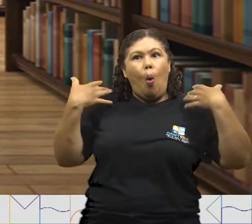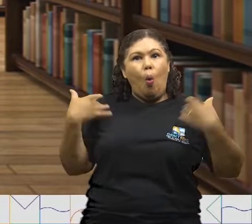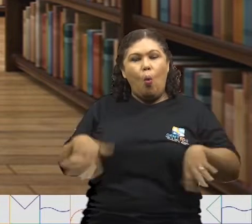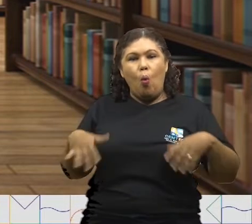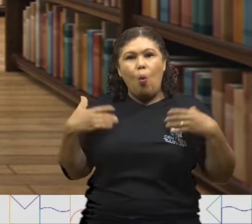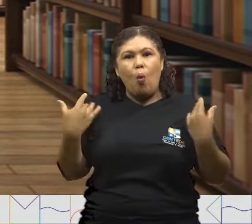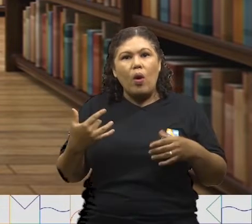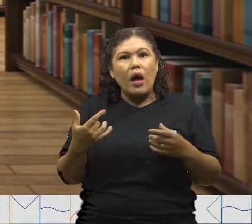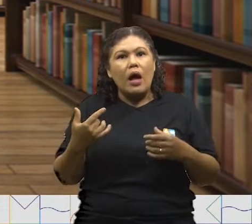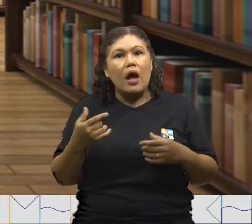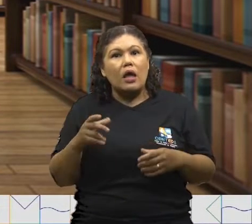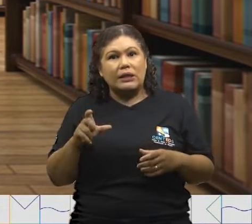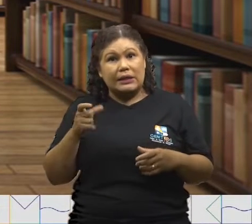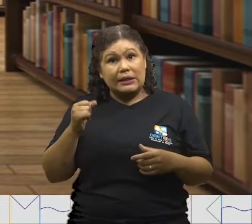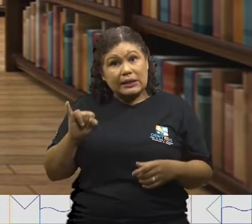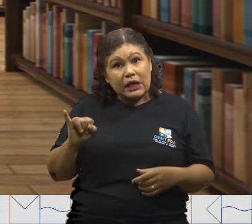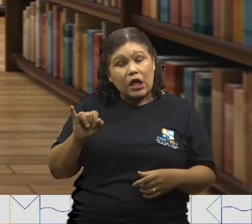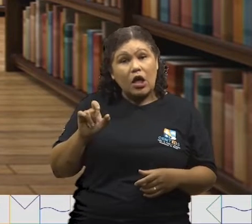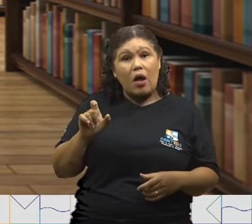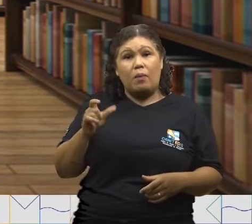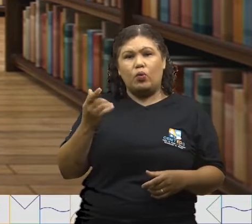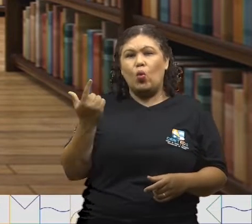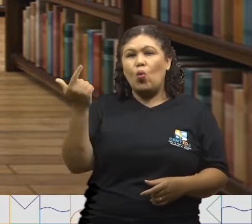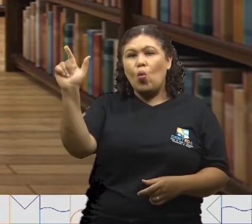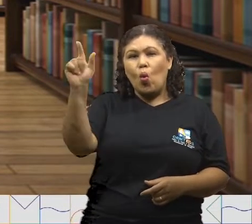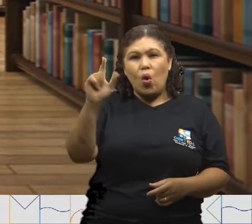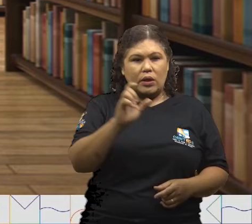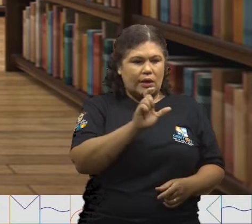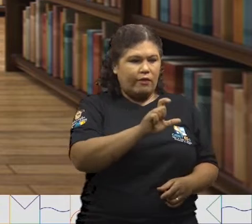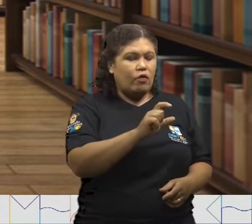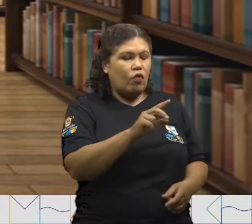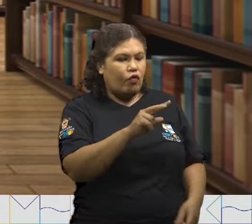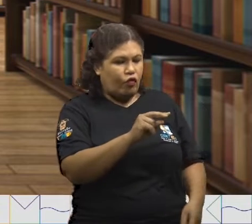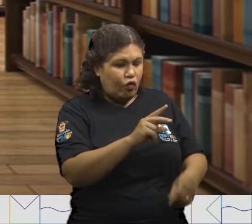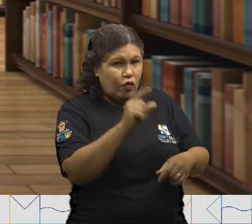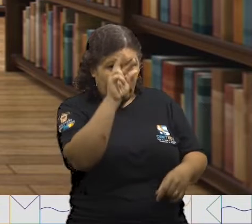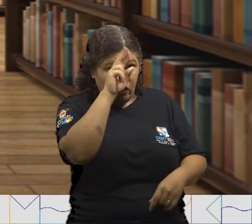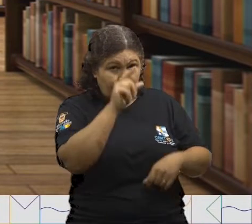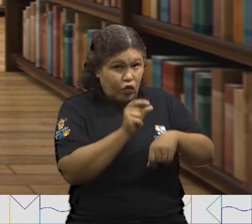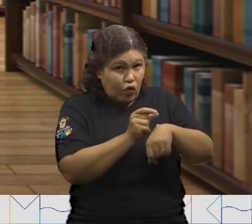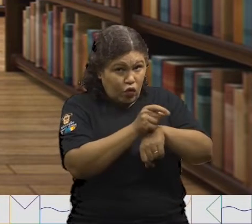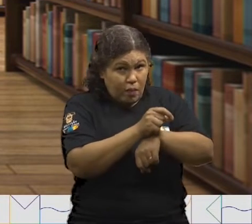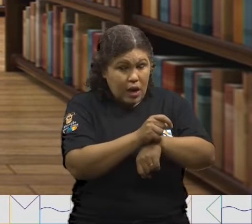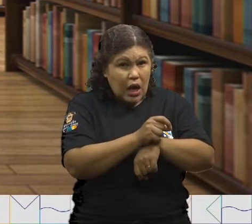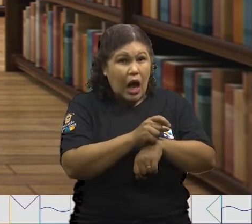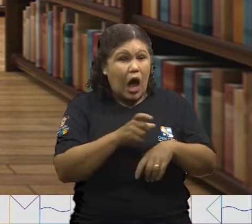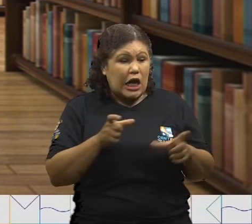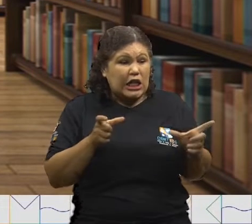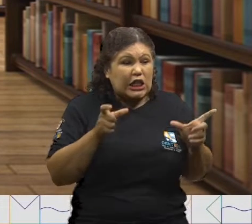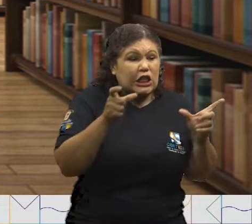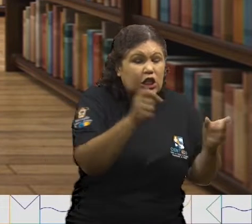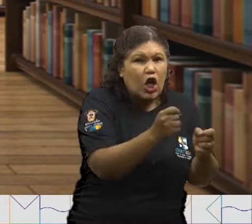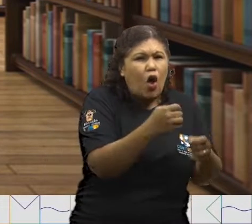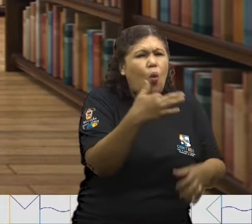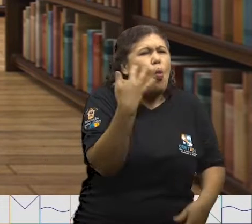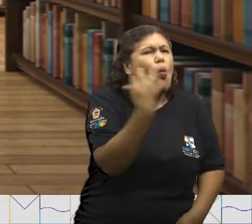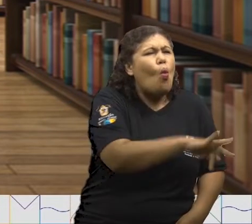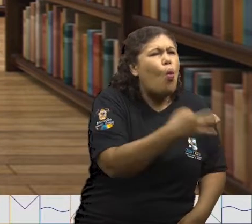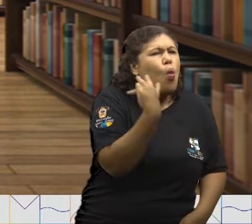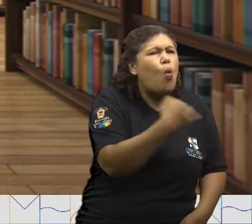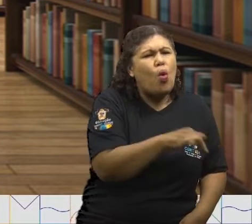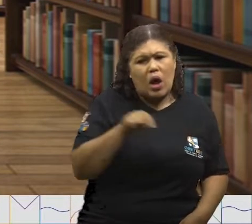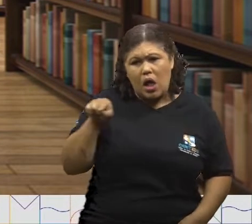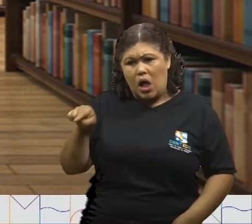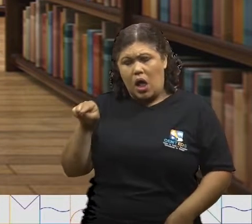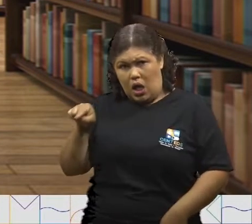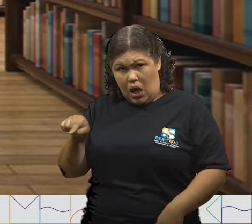Uau! Enquanto a picada da formiga bala é considerada a mais dolorosa, a picada